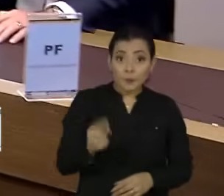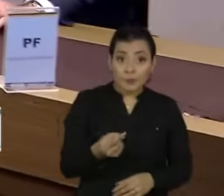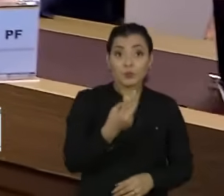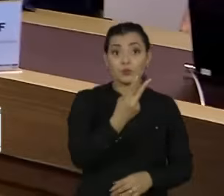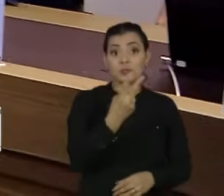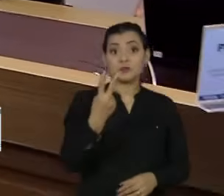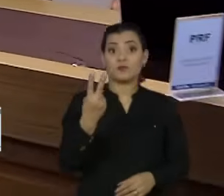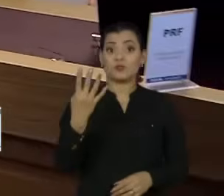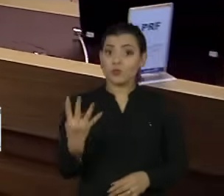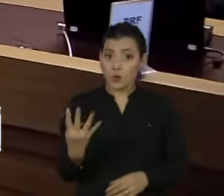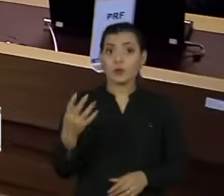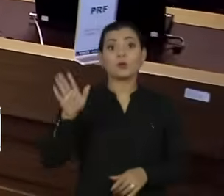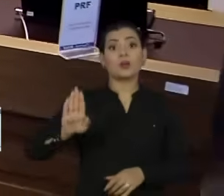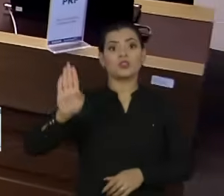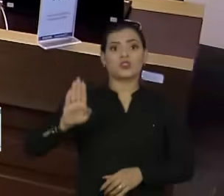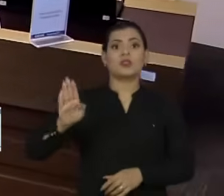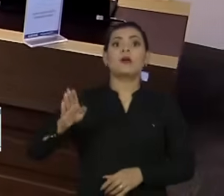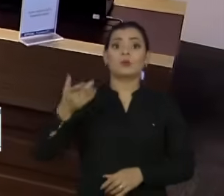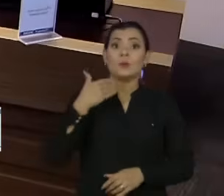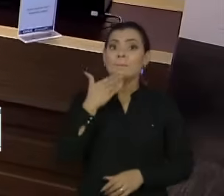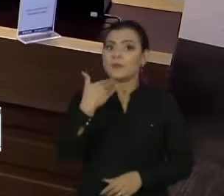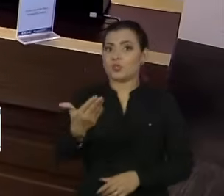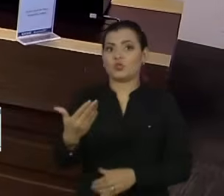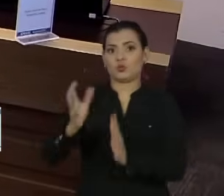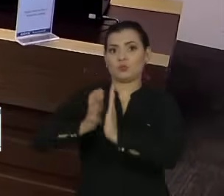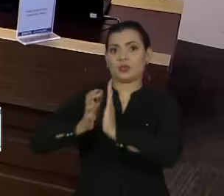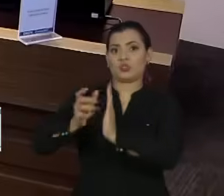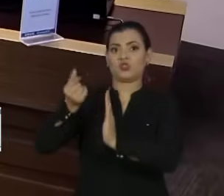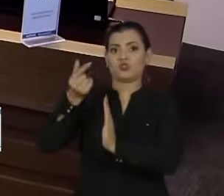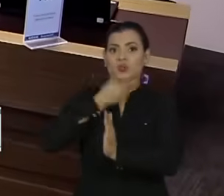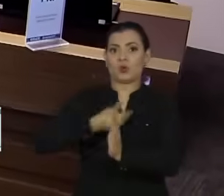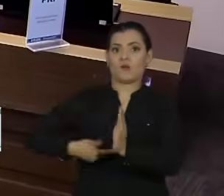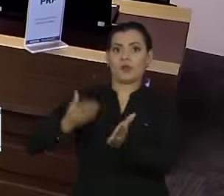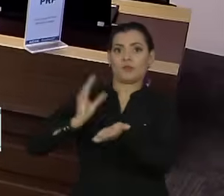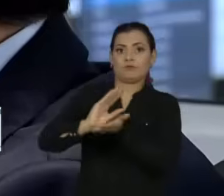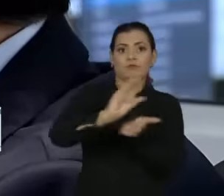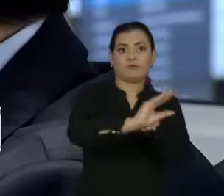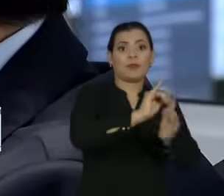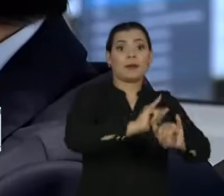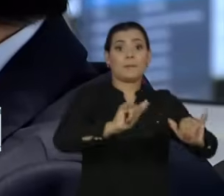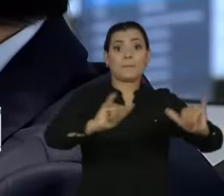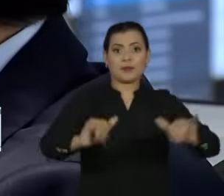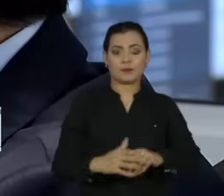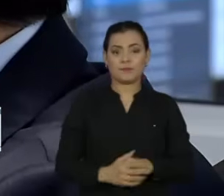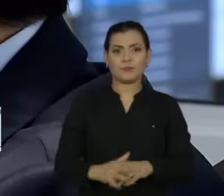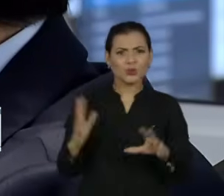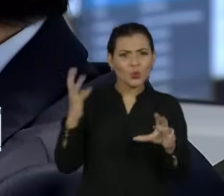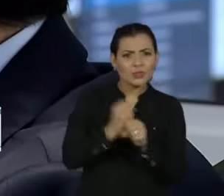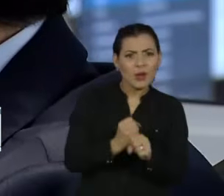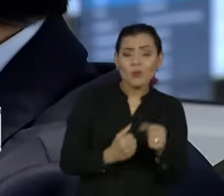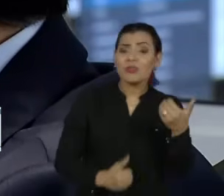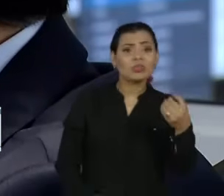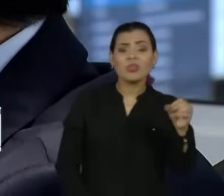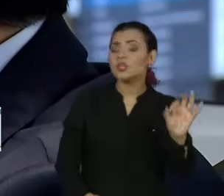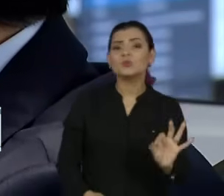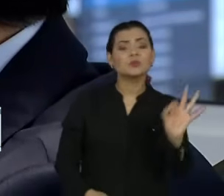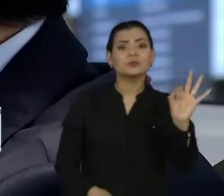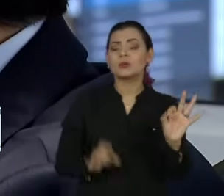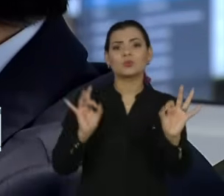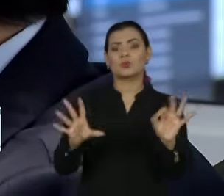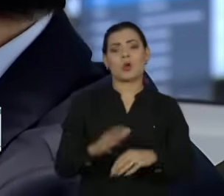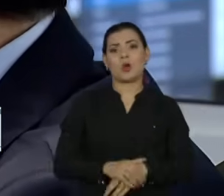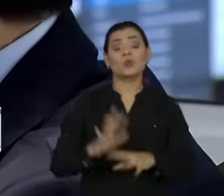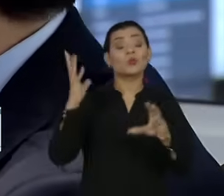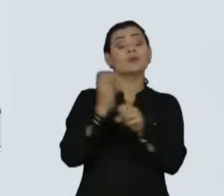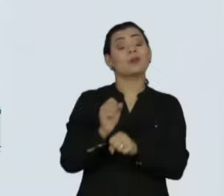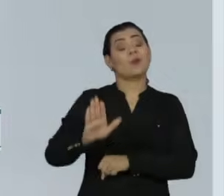54.224 candidatos recorreram à verba dos fundos eleitoral e partidário para a campanha. O número representa apenas 10% do